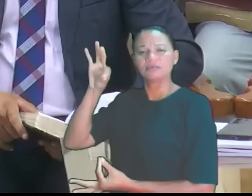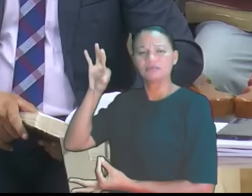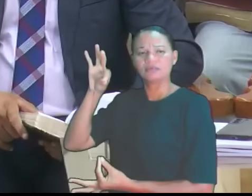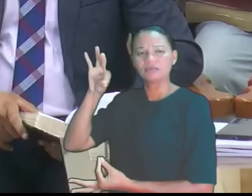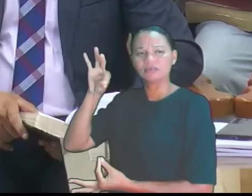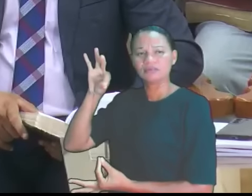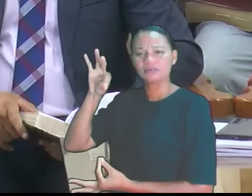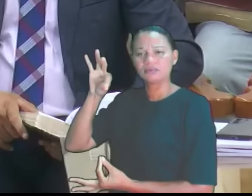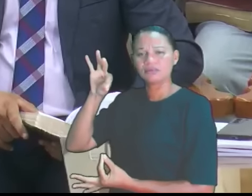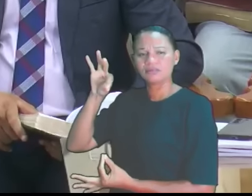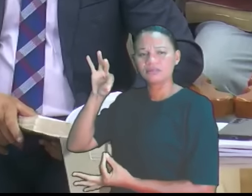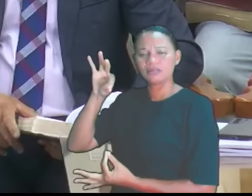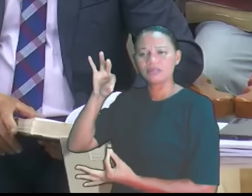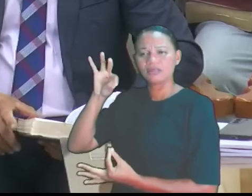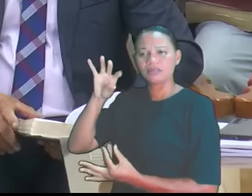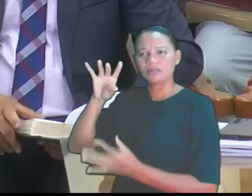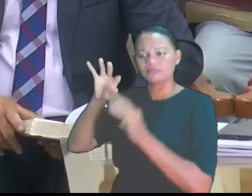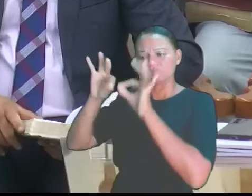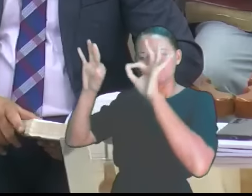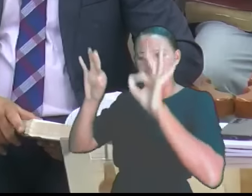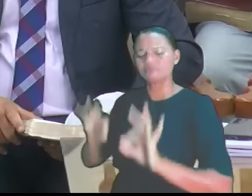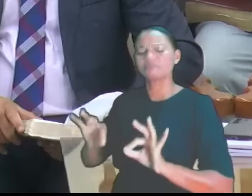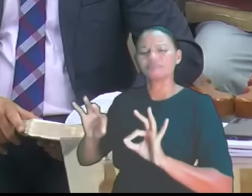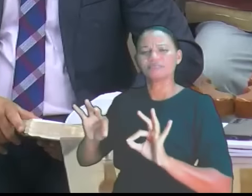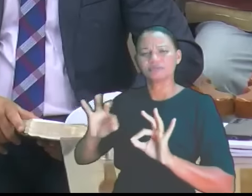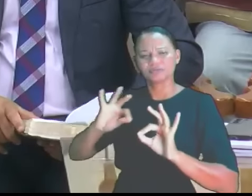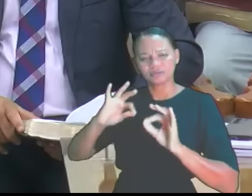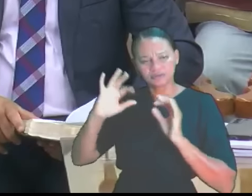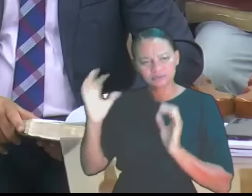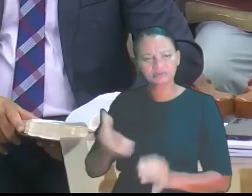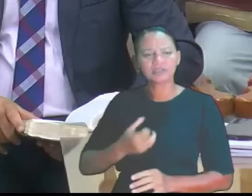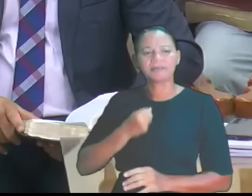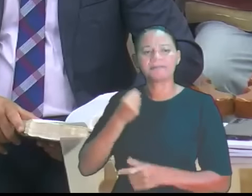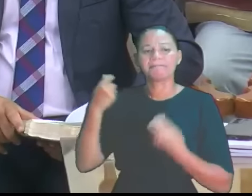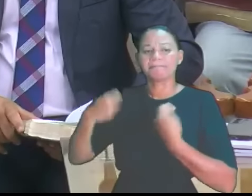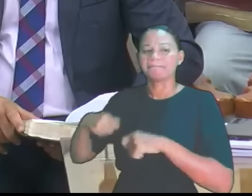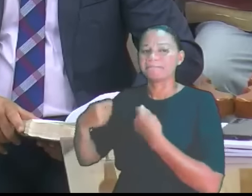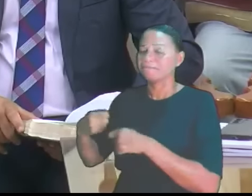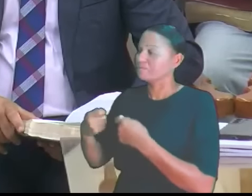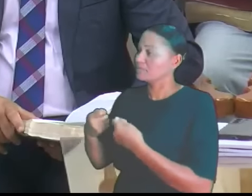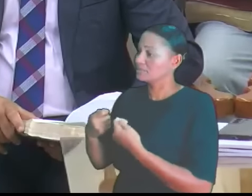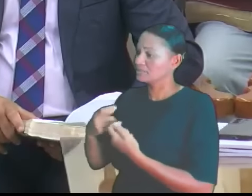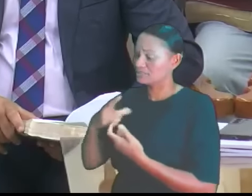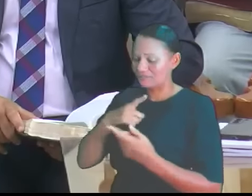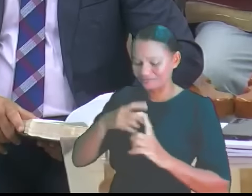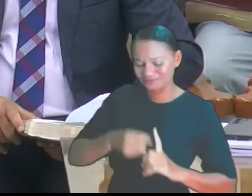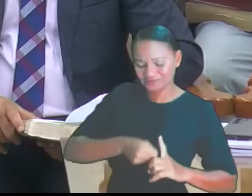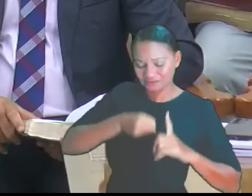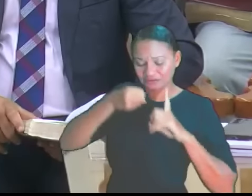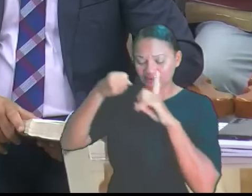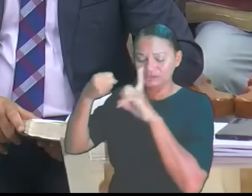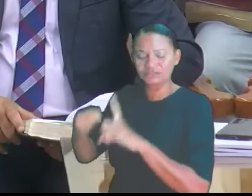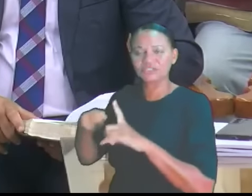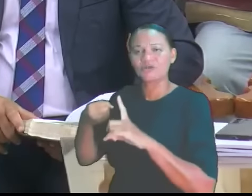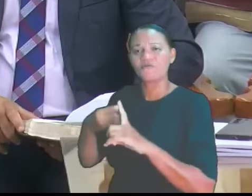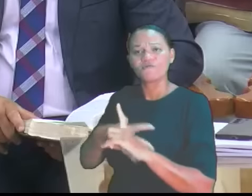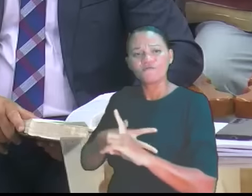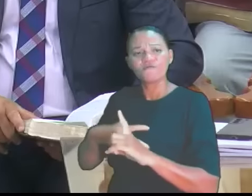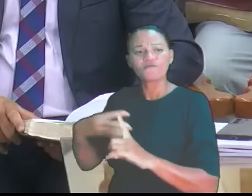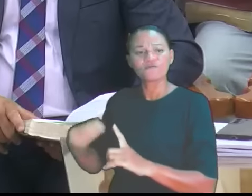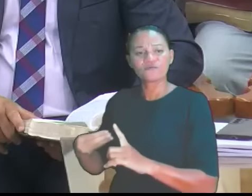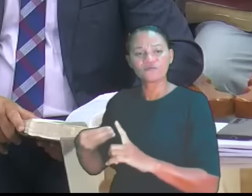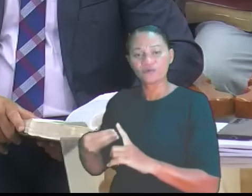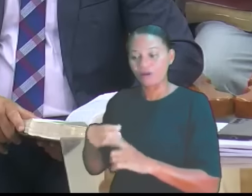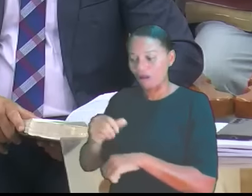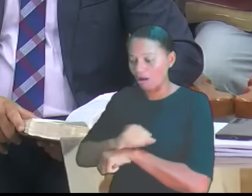do plano de redenção, precisava trazer o seu próprio filho. Quando Abraão entrega o